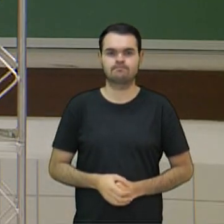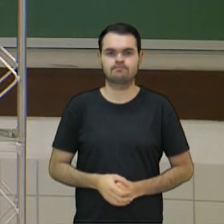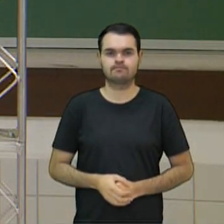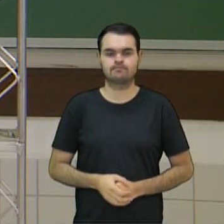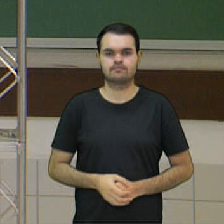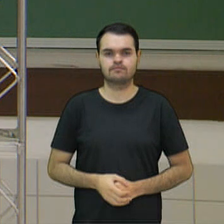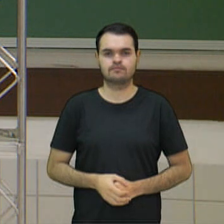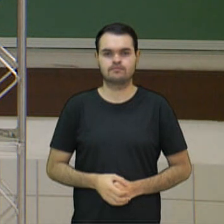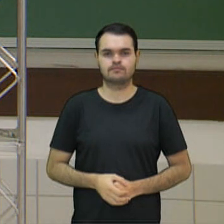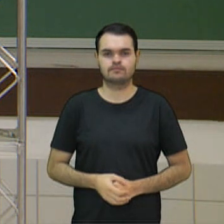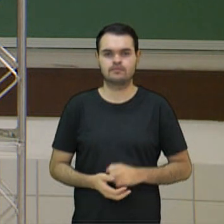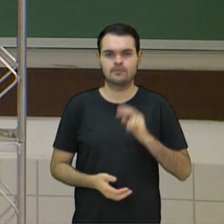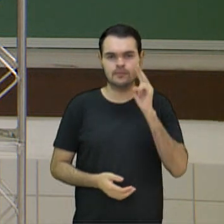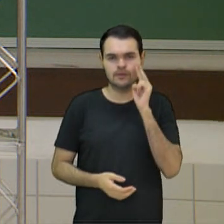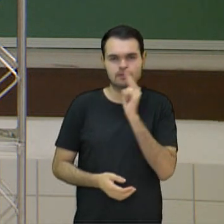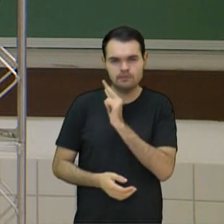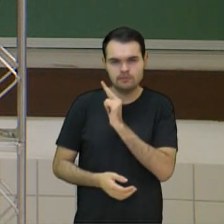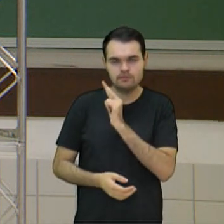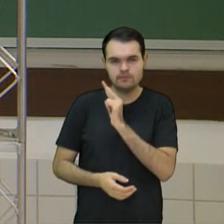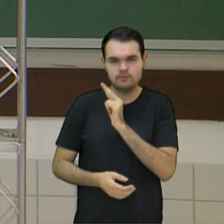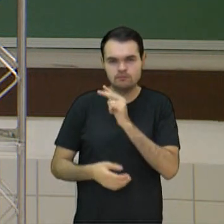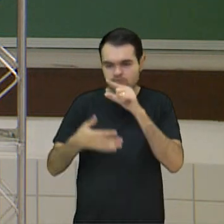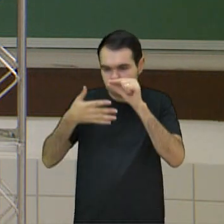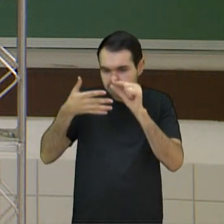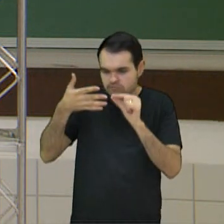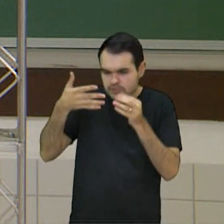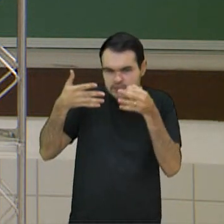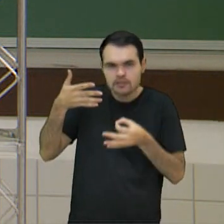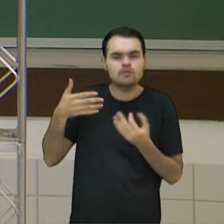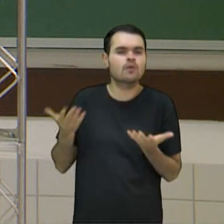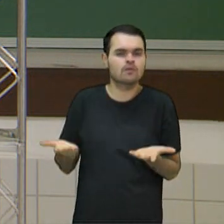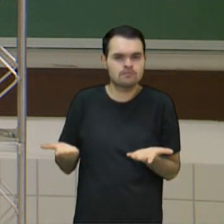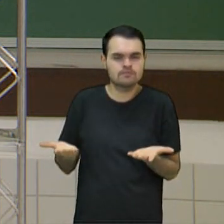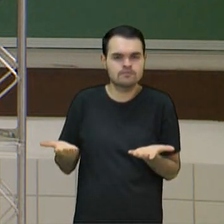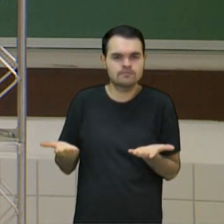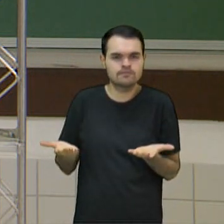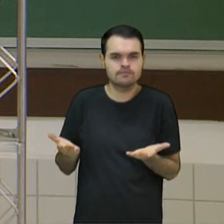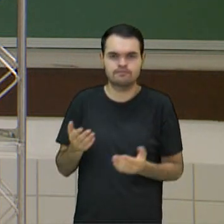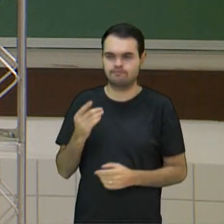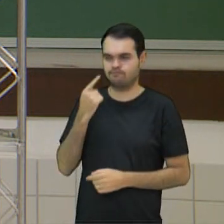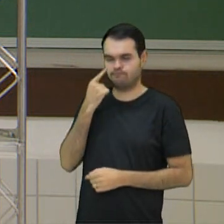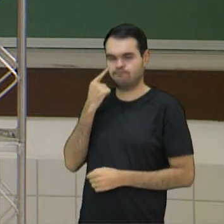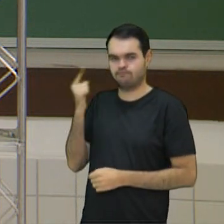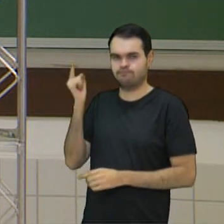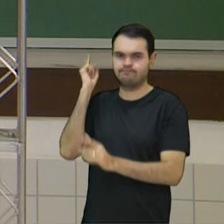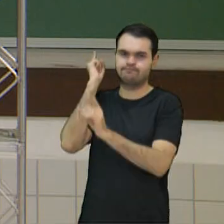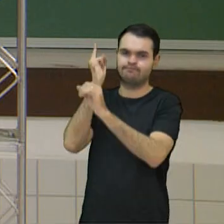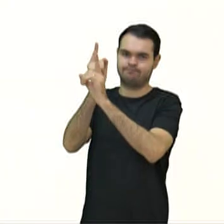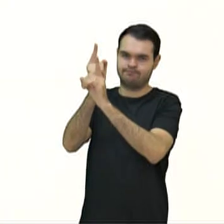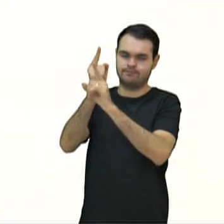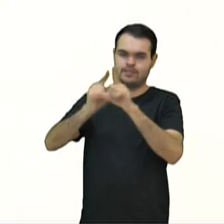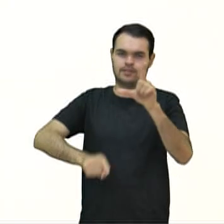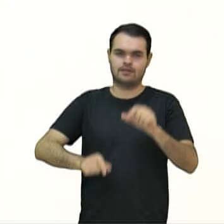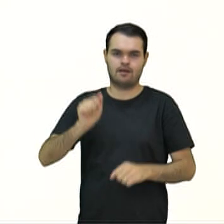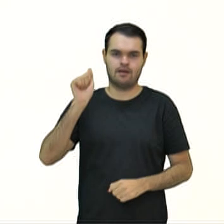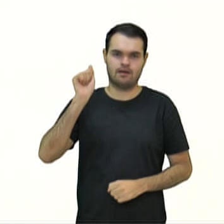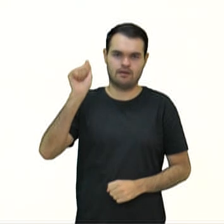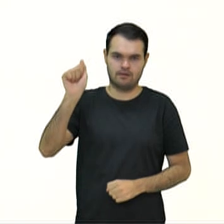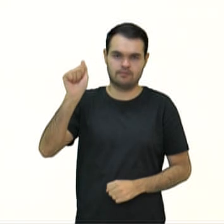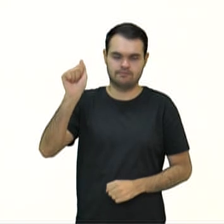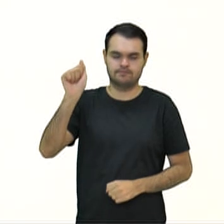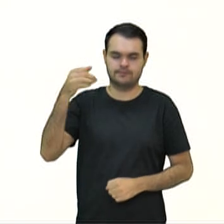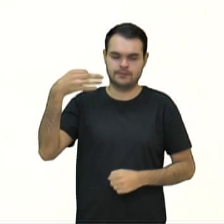aqui uma olhada na alternativa correta. Então, já de cara aqui já aparece a letra A, né, que